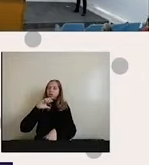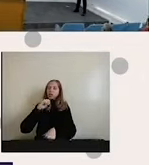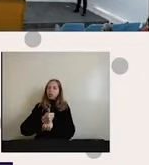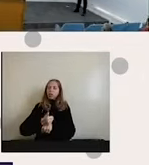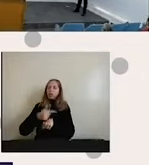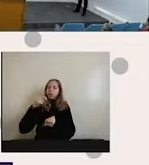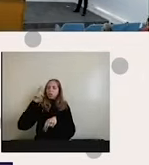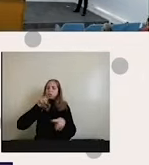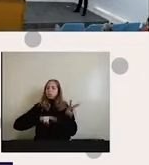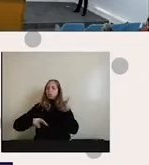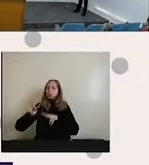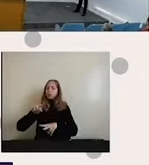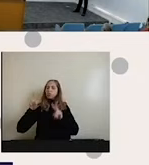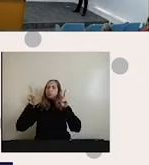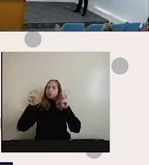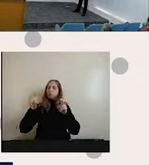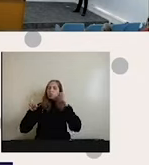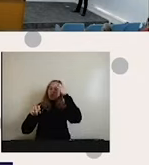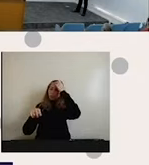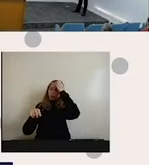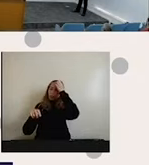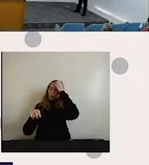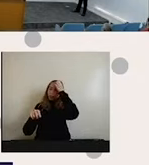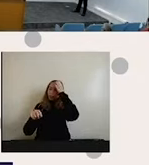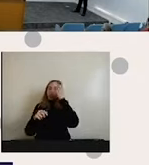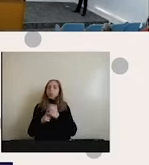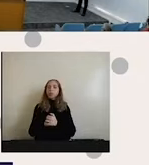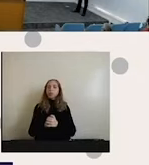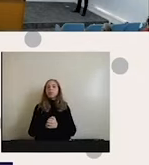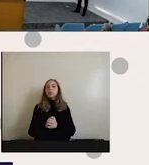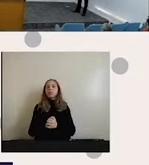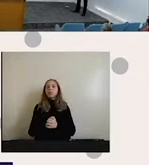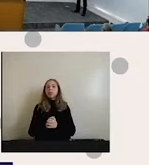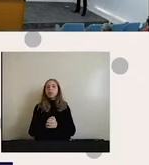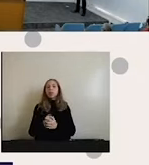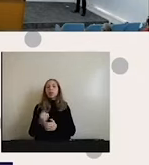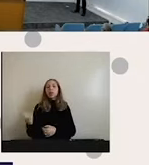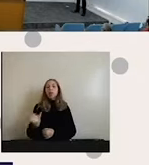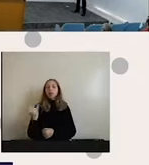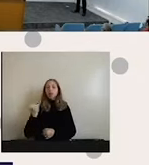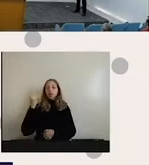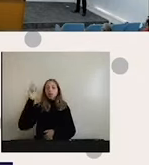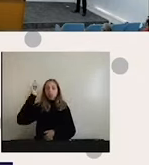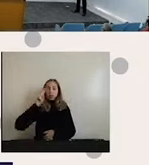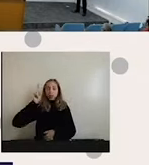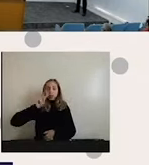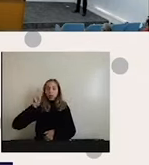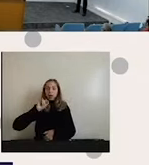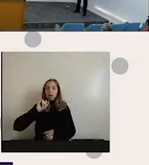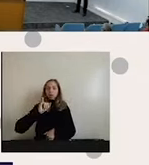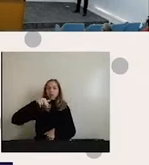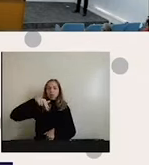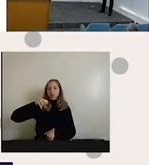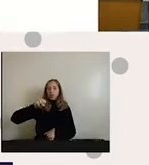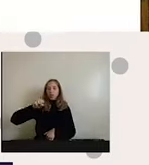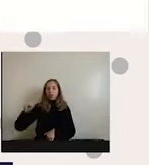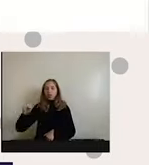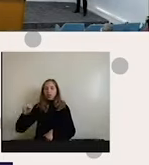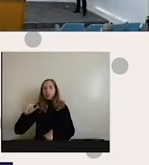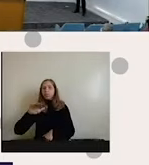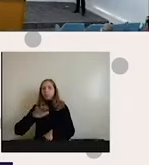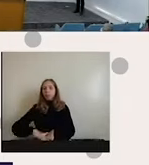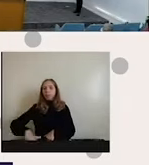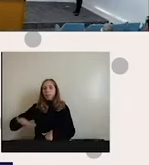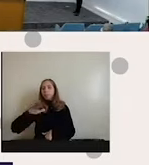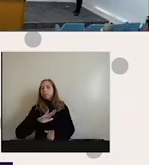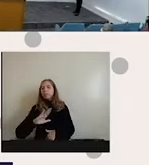relação, né? É importante, então, para a gente lembrar mais uma vez que o INSS, o Instituto Nacional do Seguro Social, é a